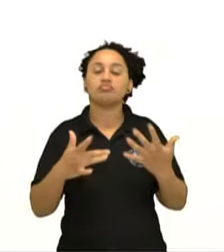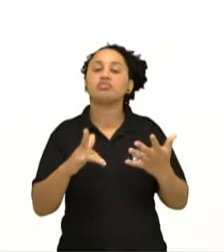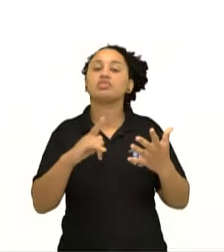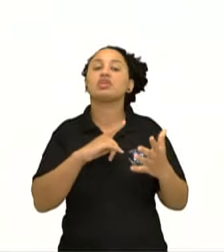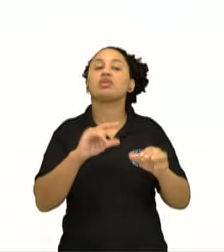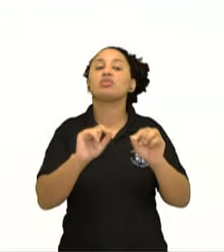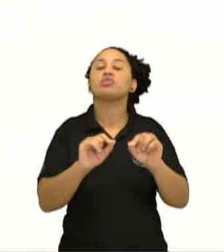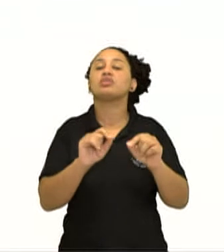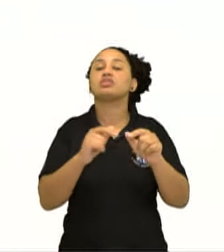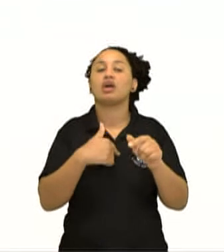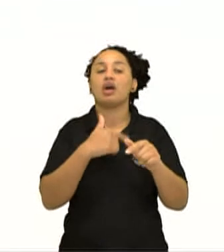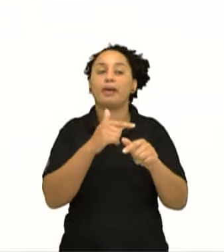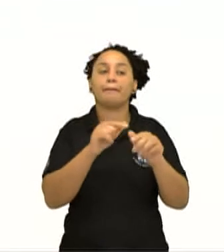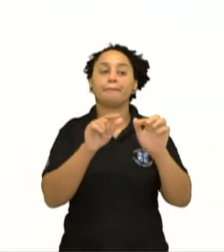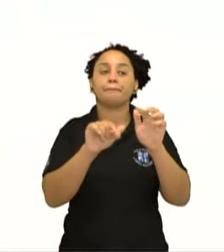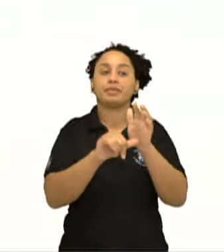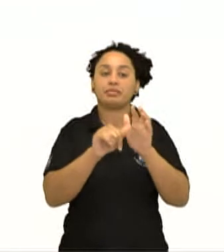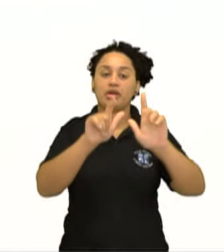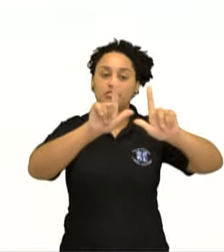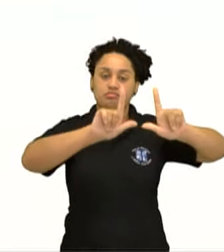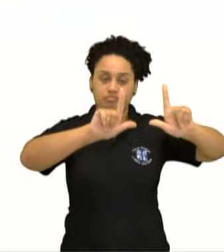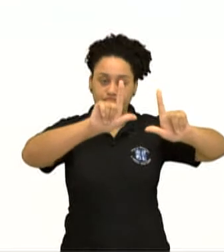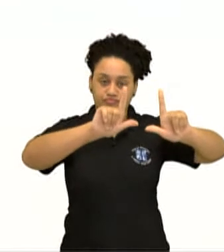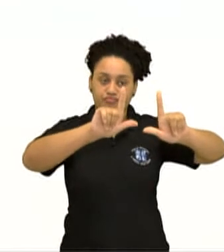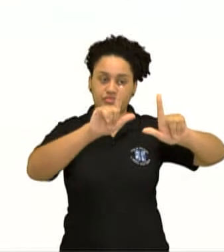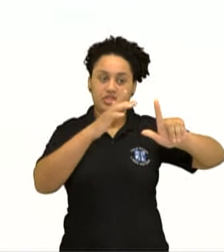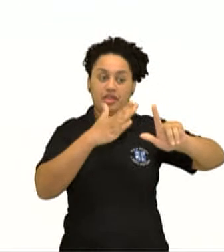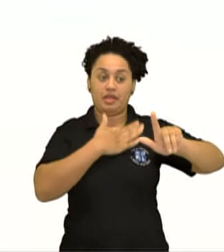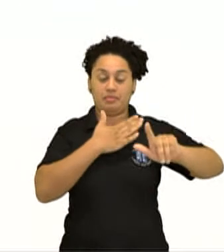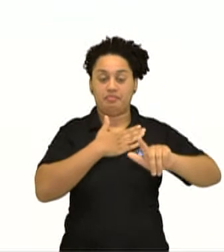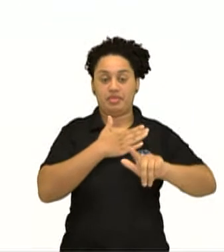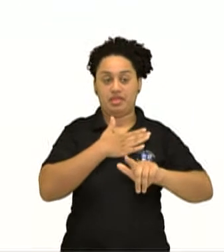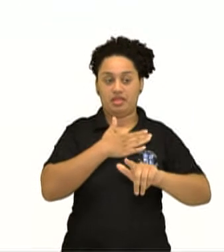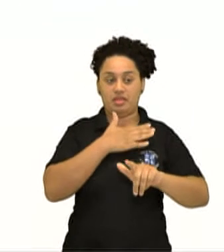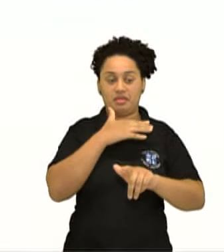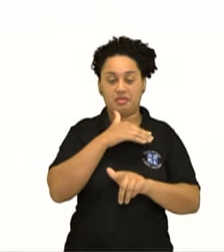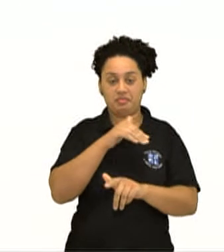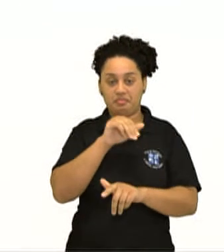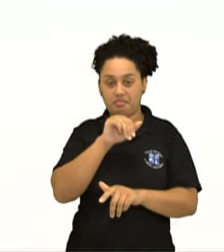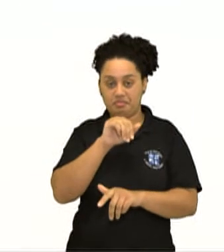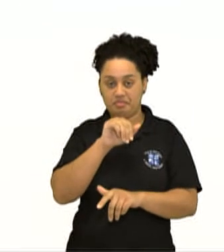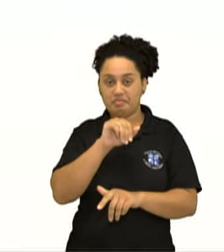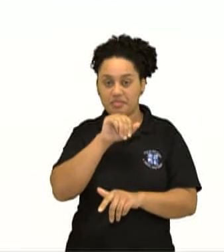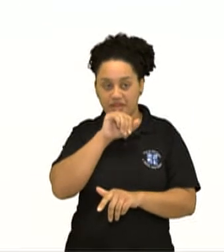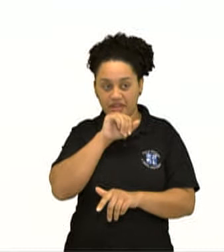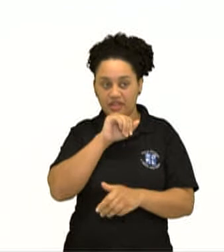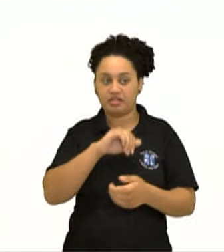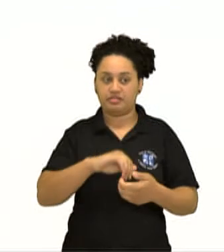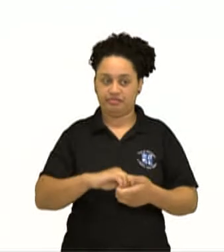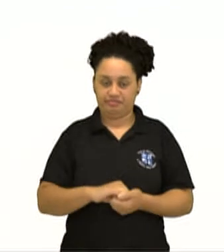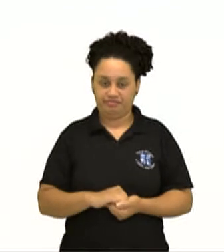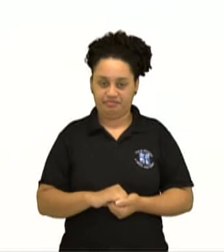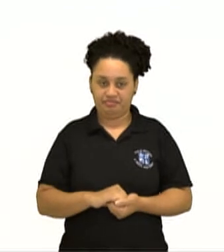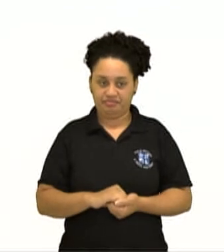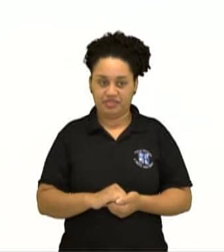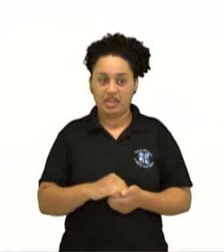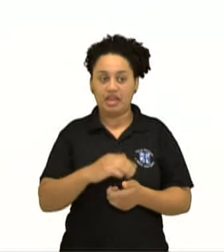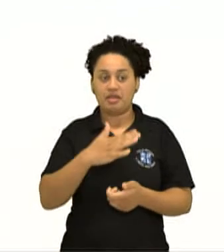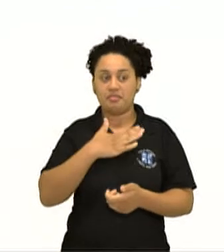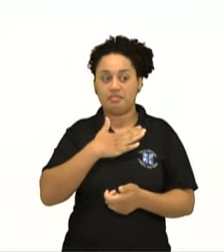aqui em la primeira vinheta. Mi mamá me mima, mi mamá me